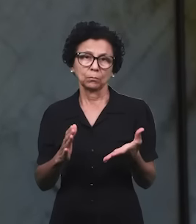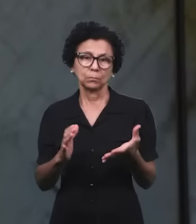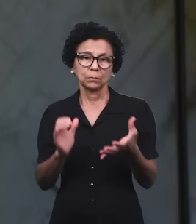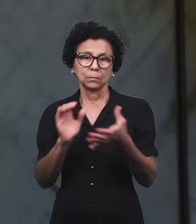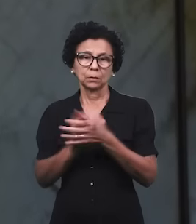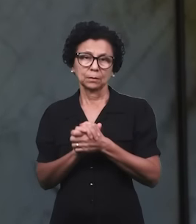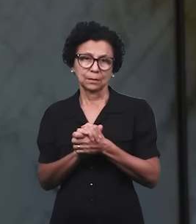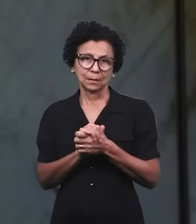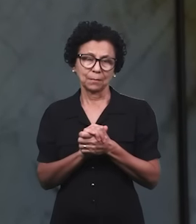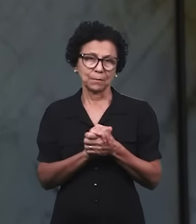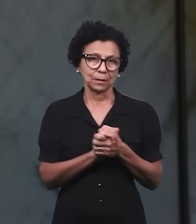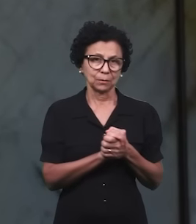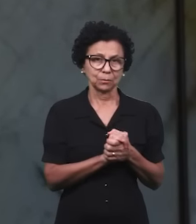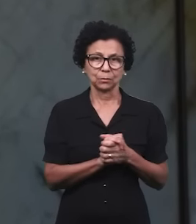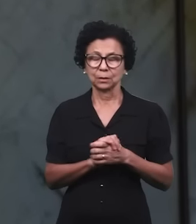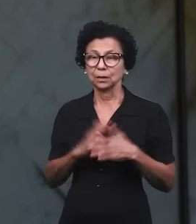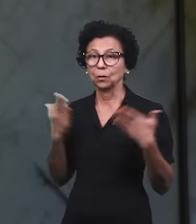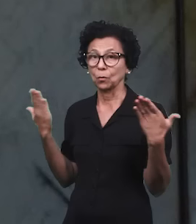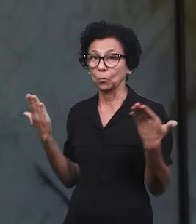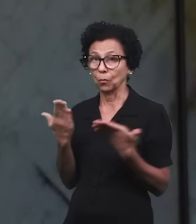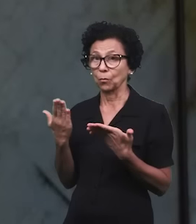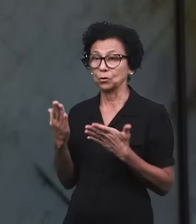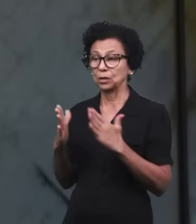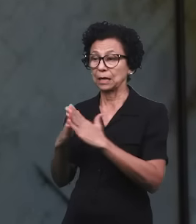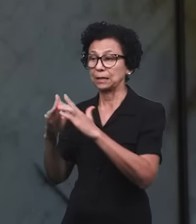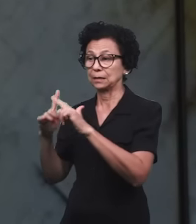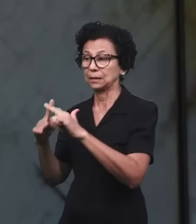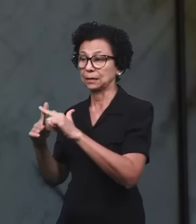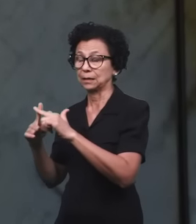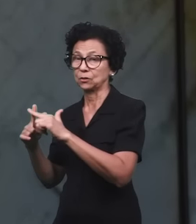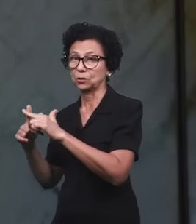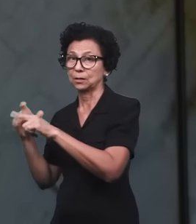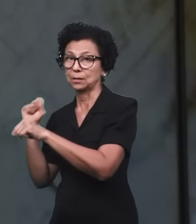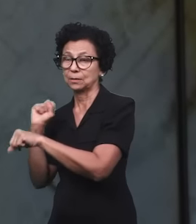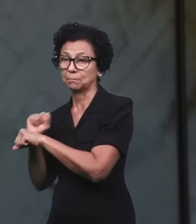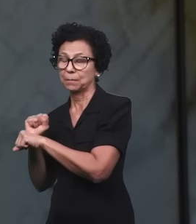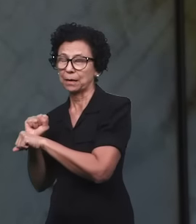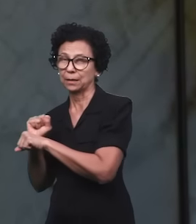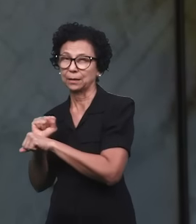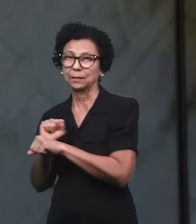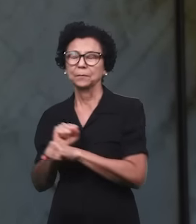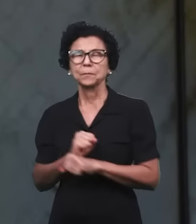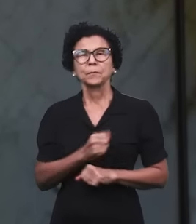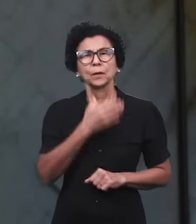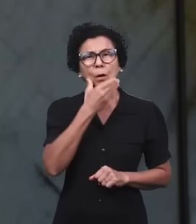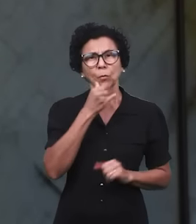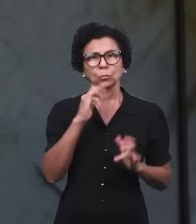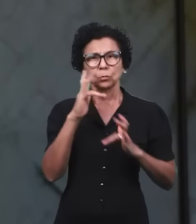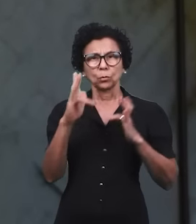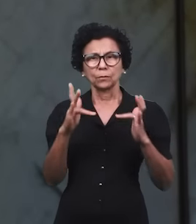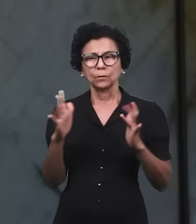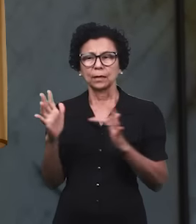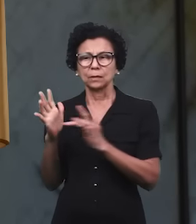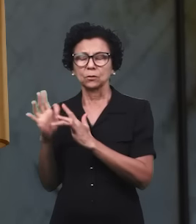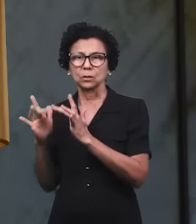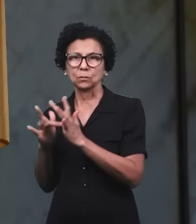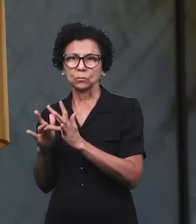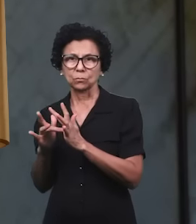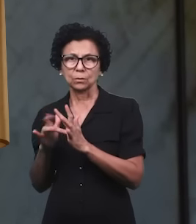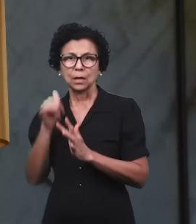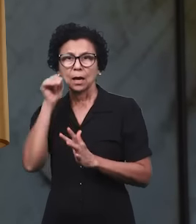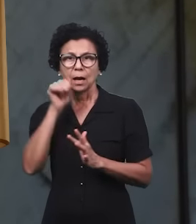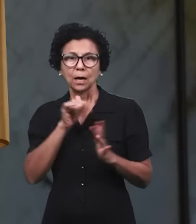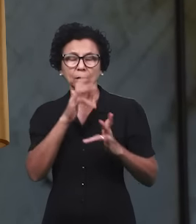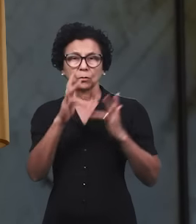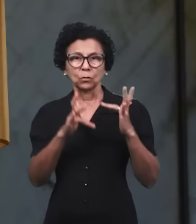nós aguardamos, em que Jesus é o noivo e a igreja é a sua noiva. Então, grande